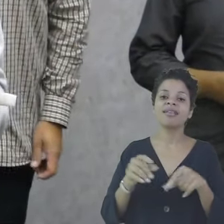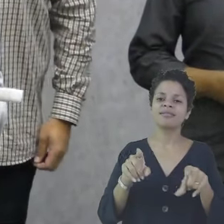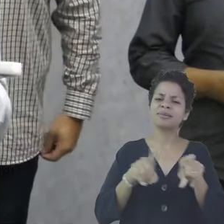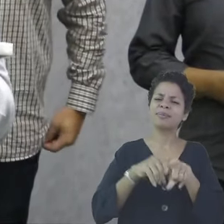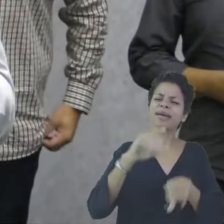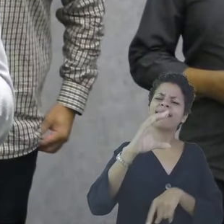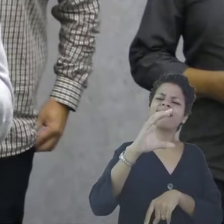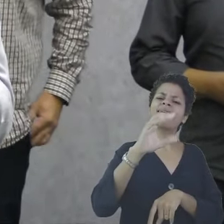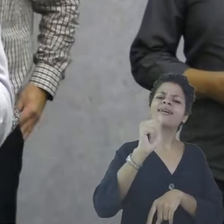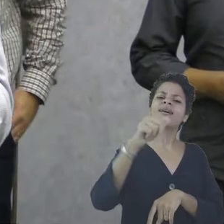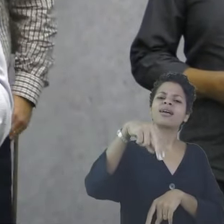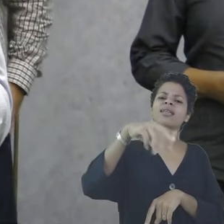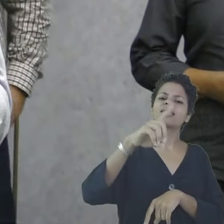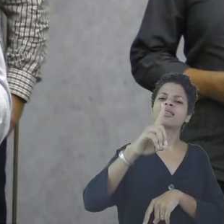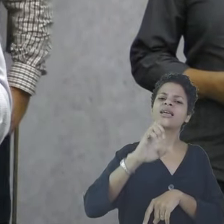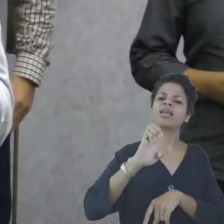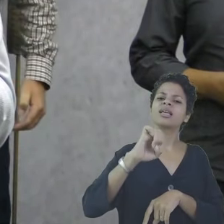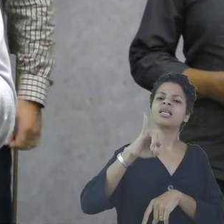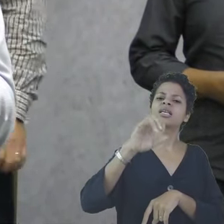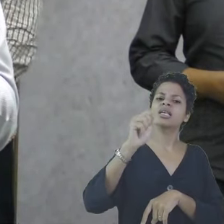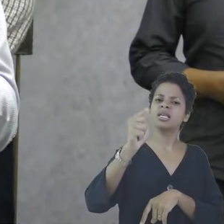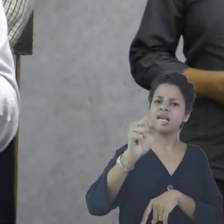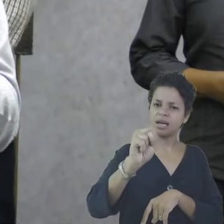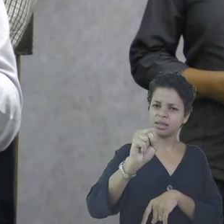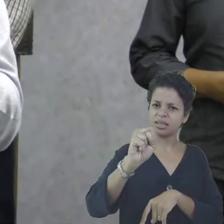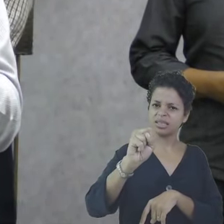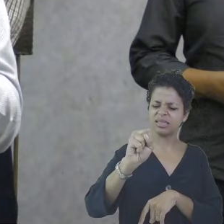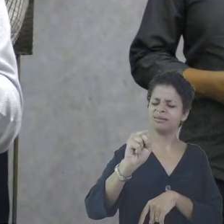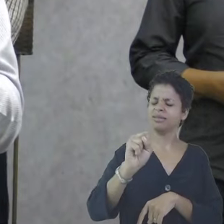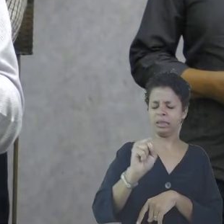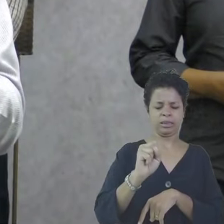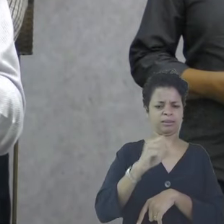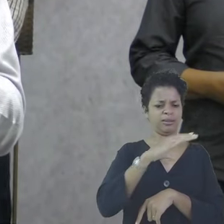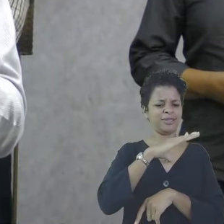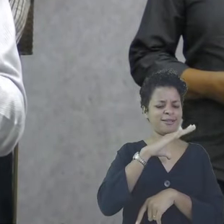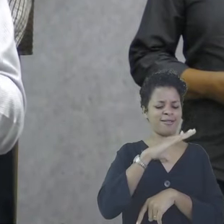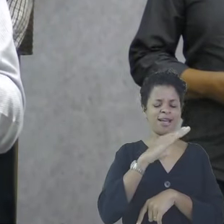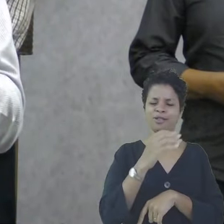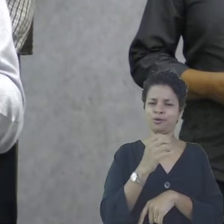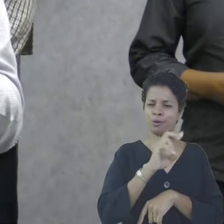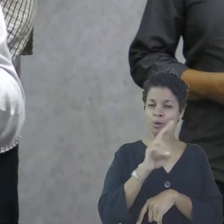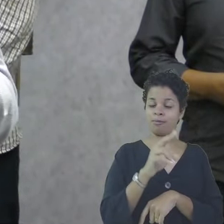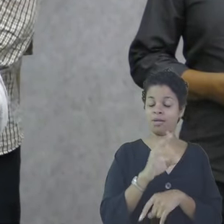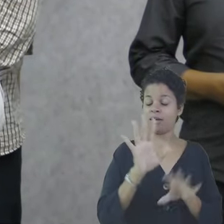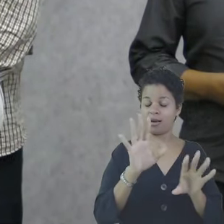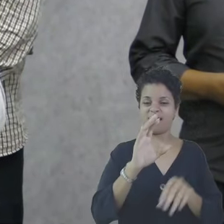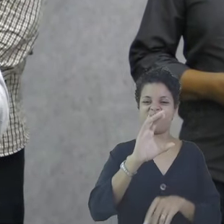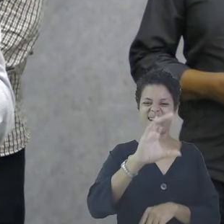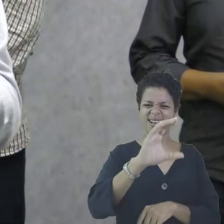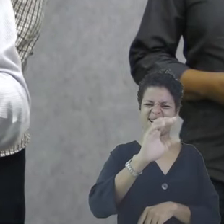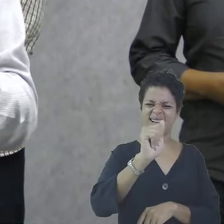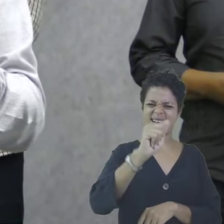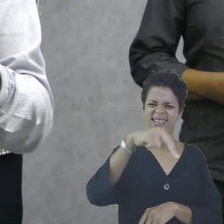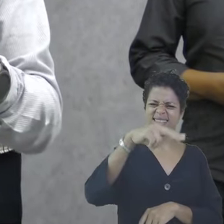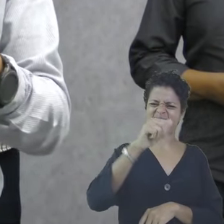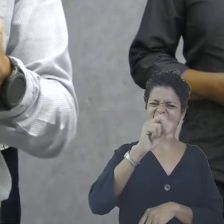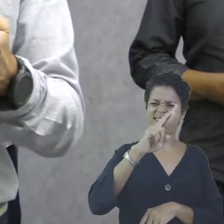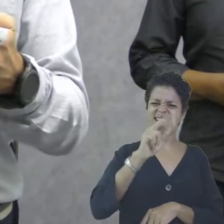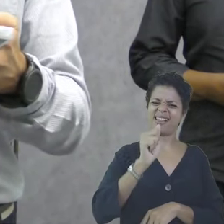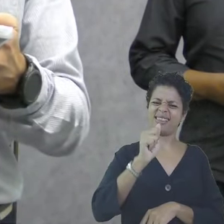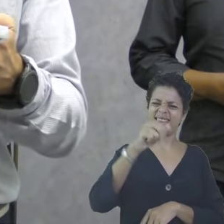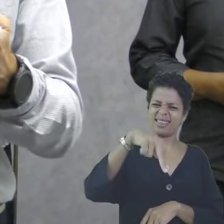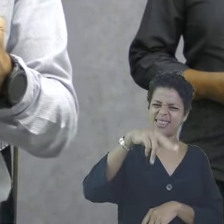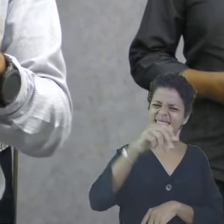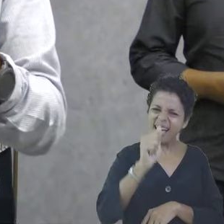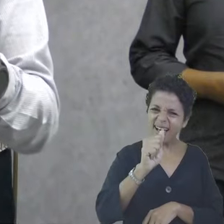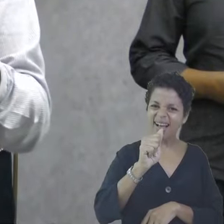o pessoal de Candeias em Minas Gerais, o pessoal de Canaraná, não sei se é assim que fala, eu espero que seja certo, Canaraná, no